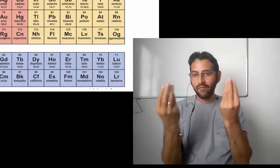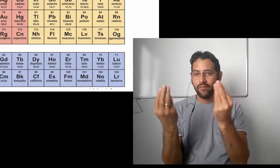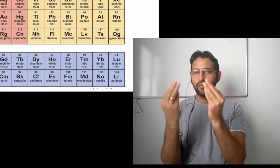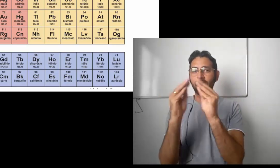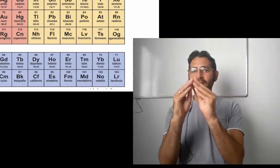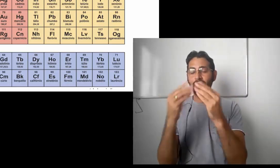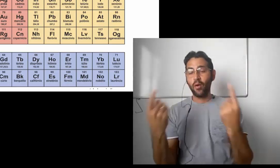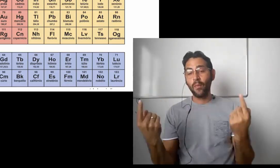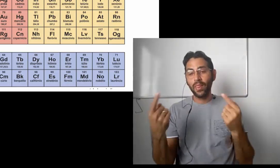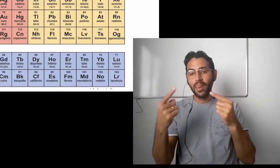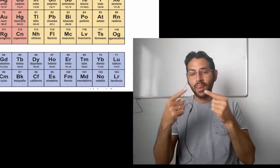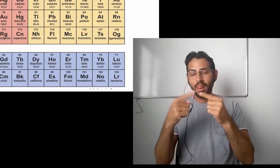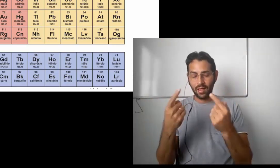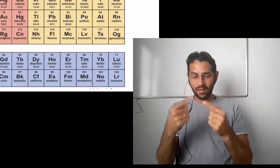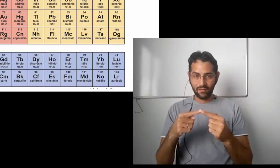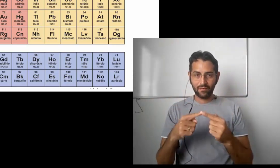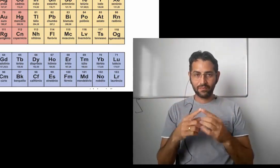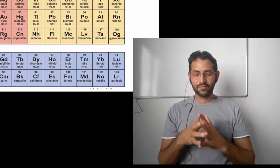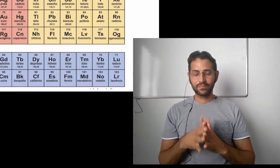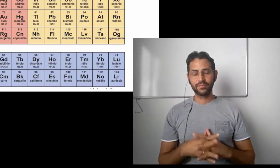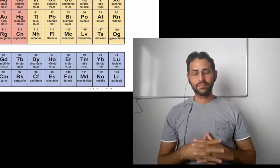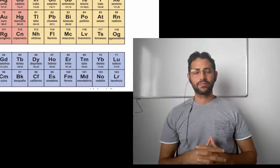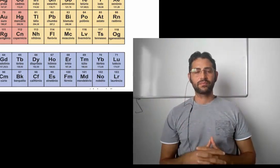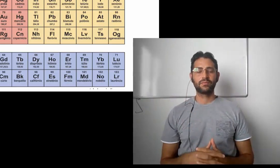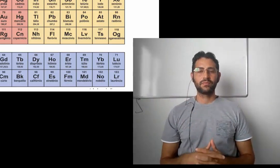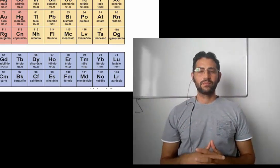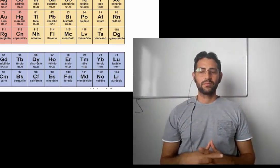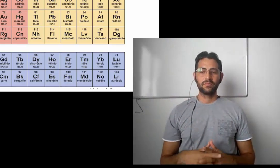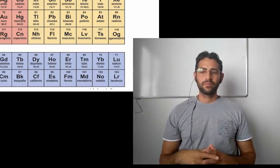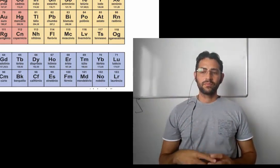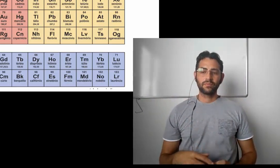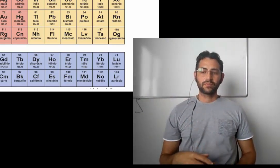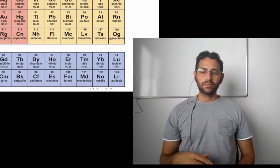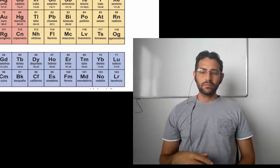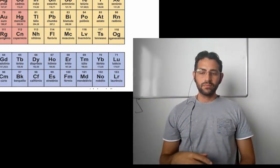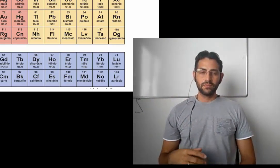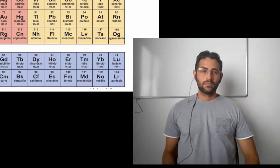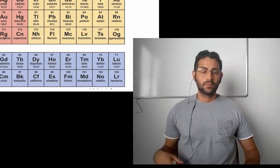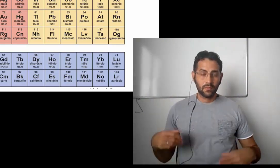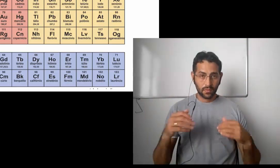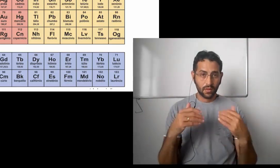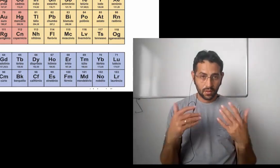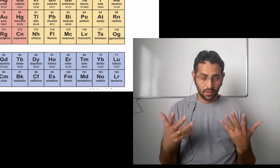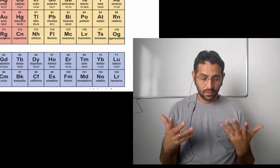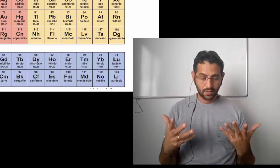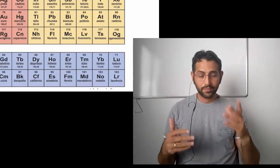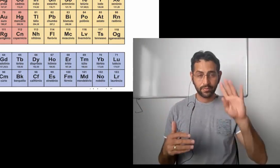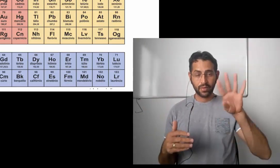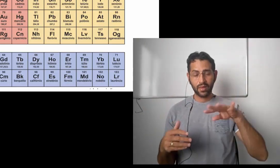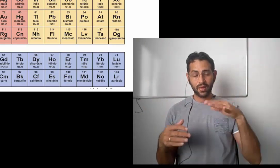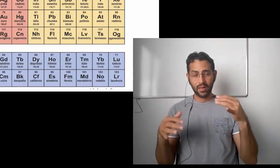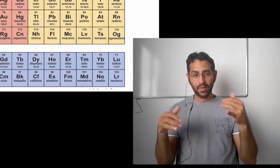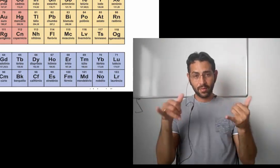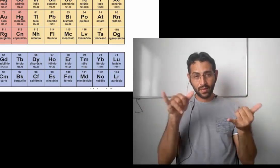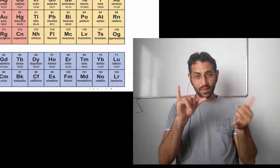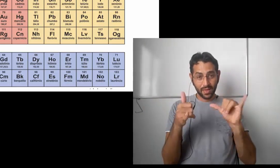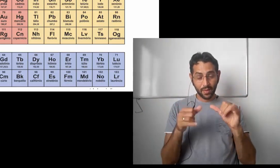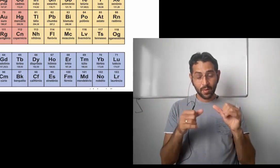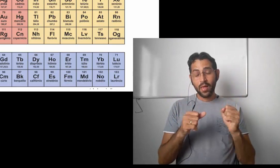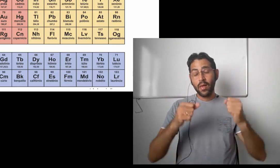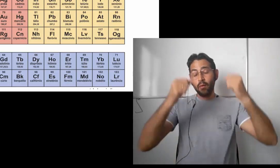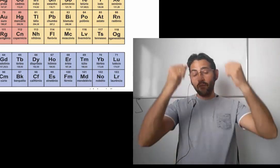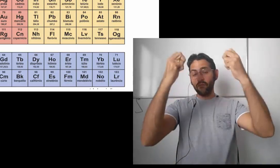não à toa. Né? Não foi onde coube eles, não. As propriedades deles sugeriram que eles